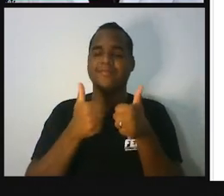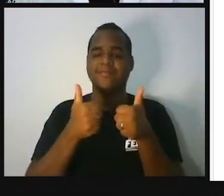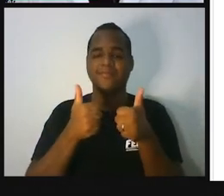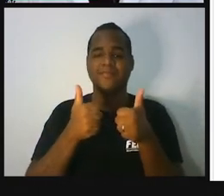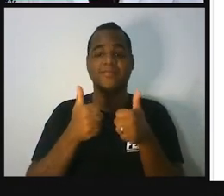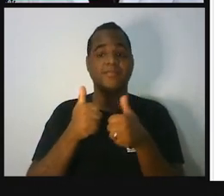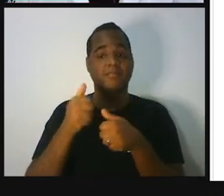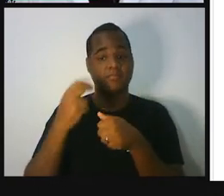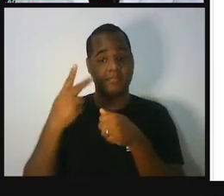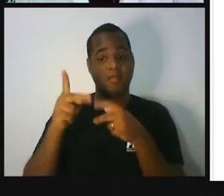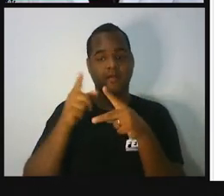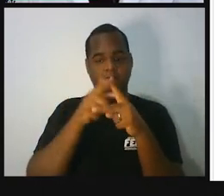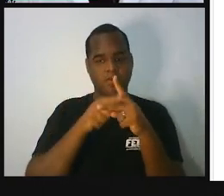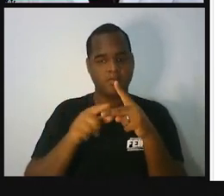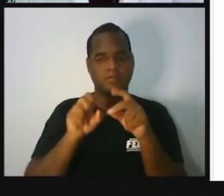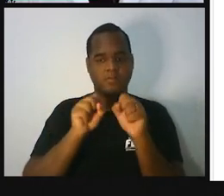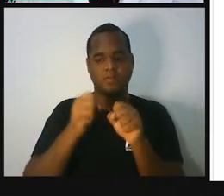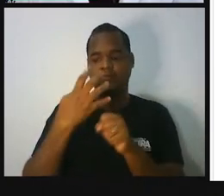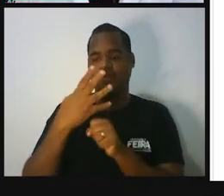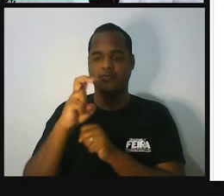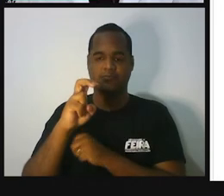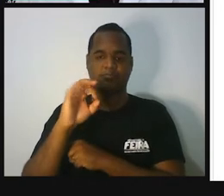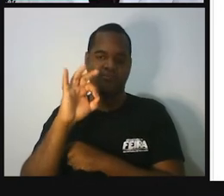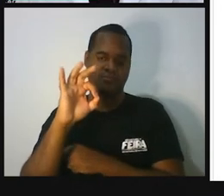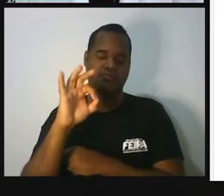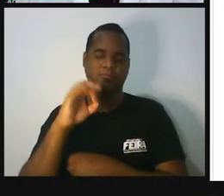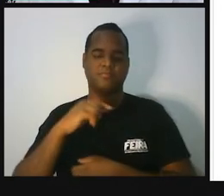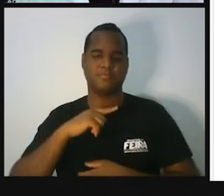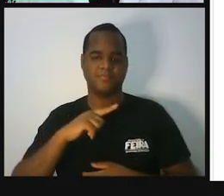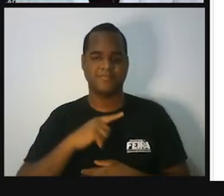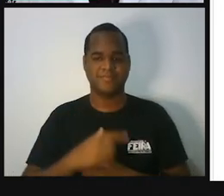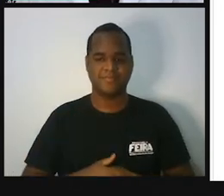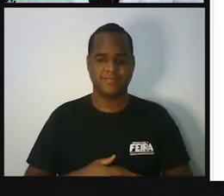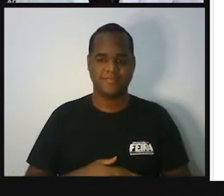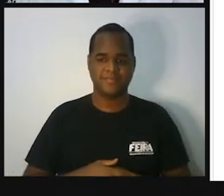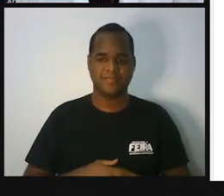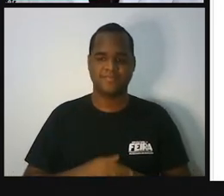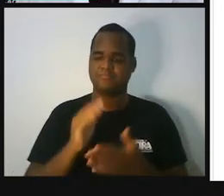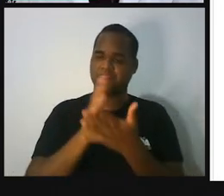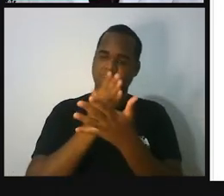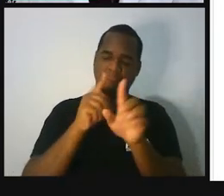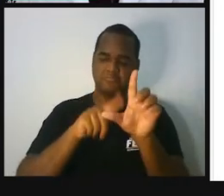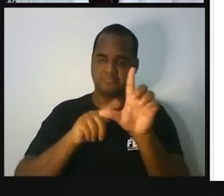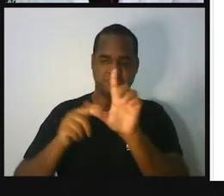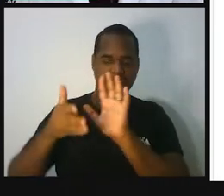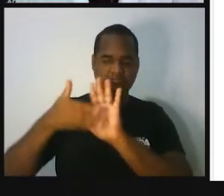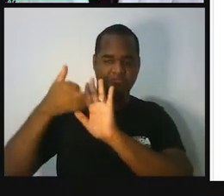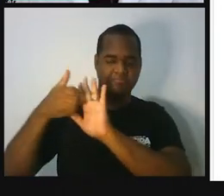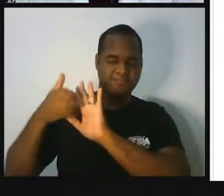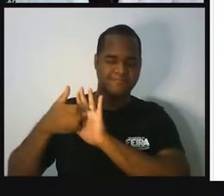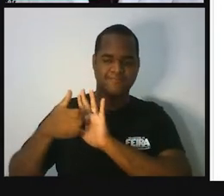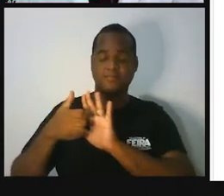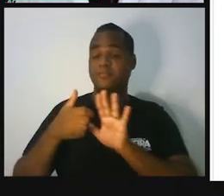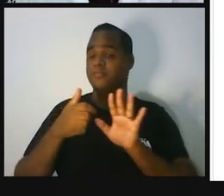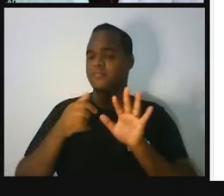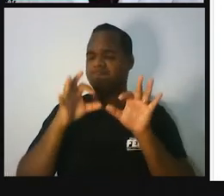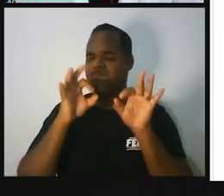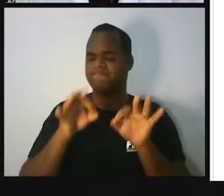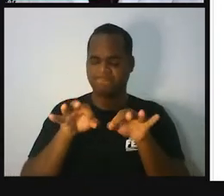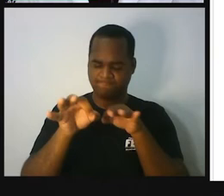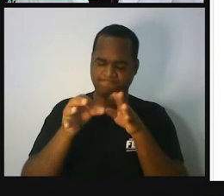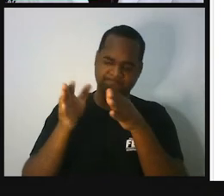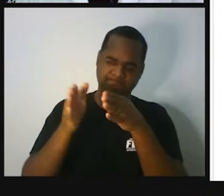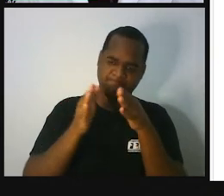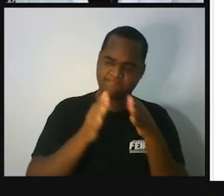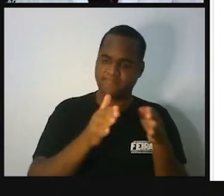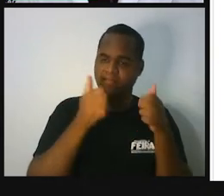ângulo mede 45° vou tirar algumas dessas letrinhas é só para ficar mais